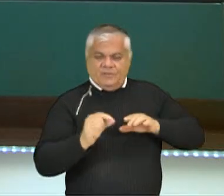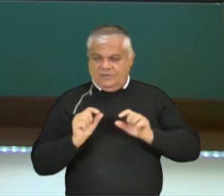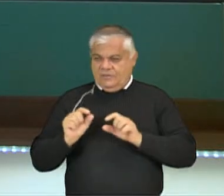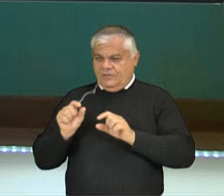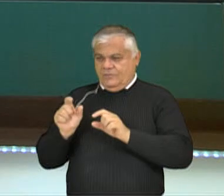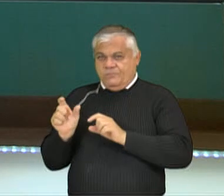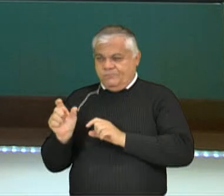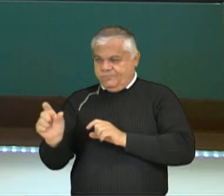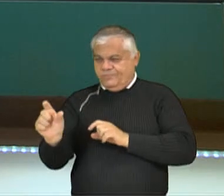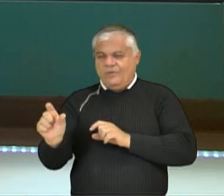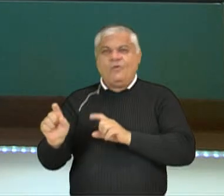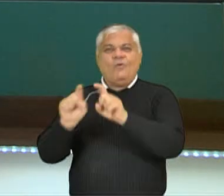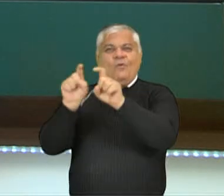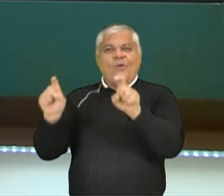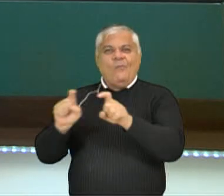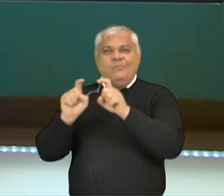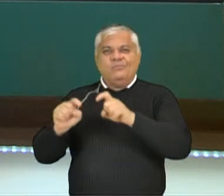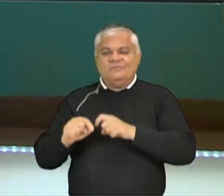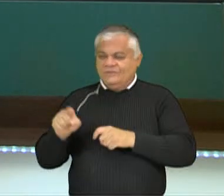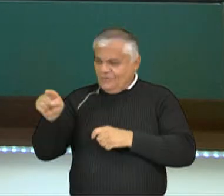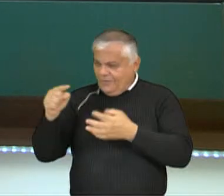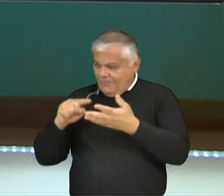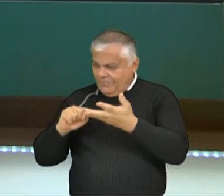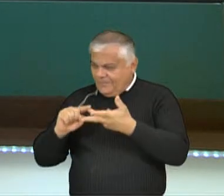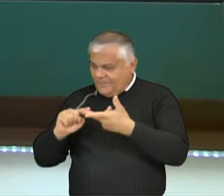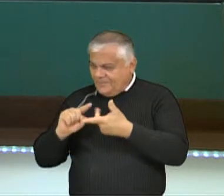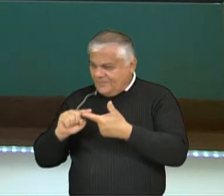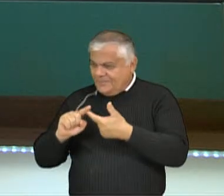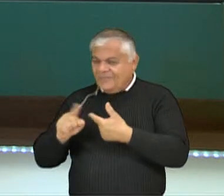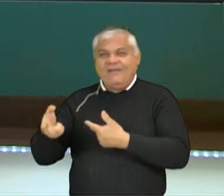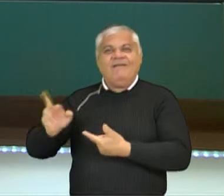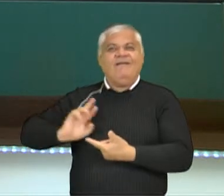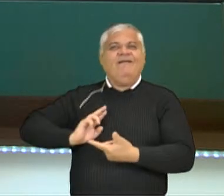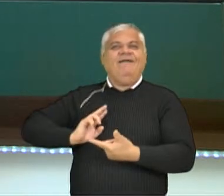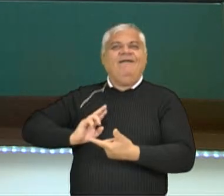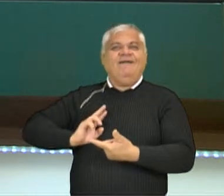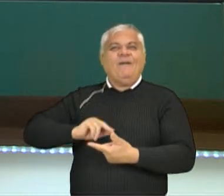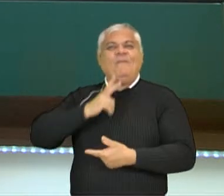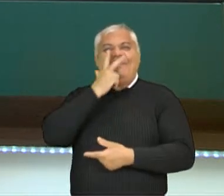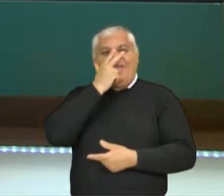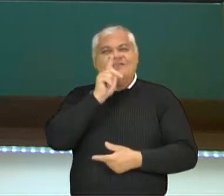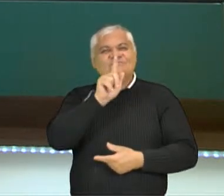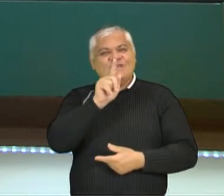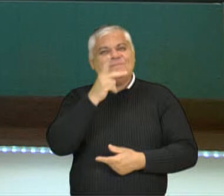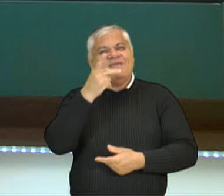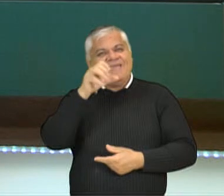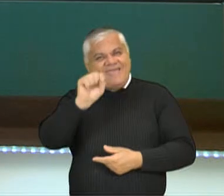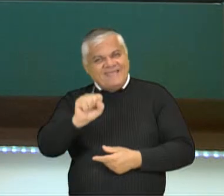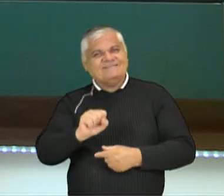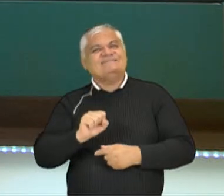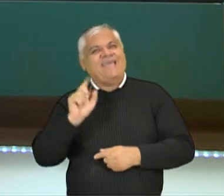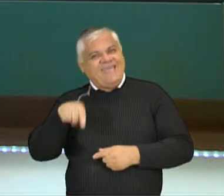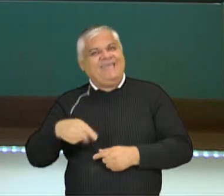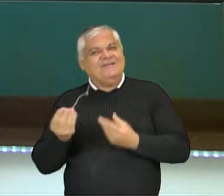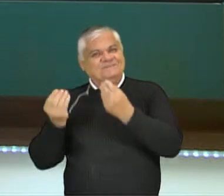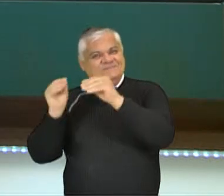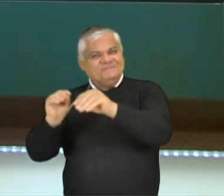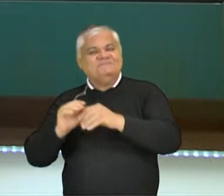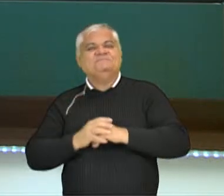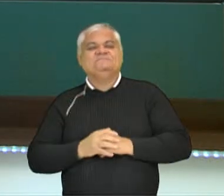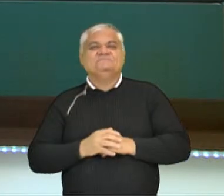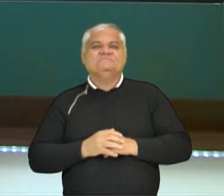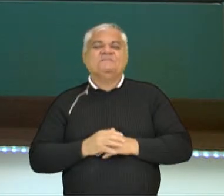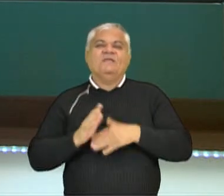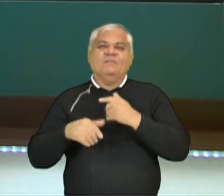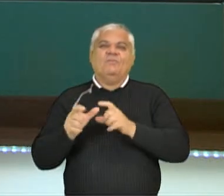no computador e você conseguia ver o resultado do que, como se fosse um GPS, tá? Que ficava ali na planilha. Quantos passos